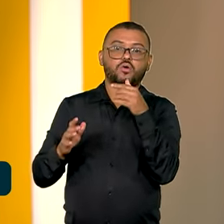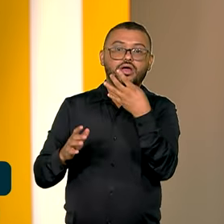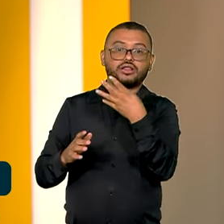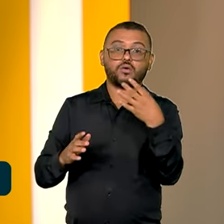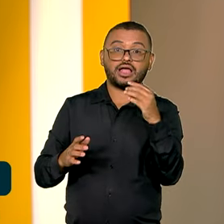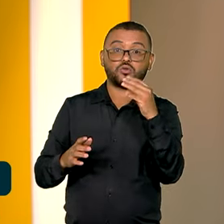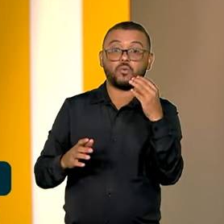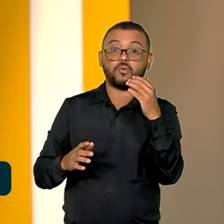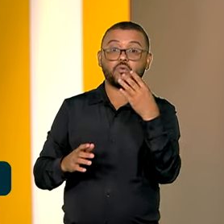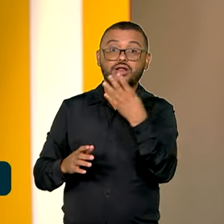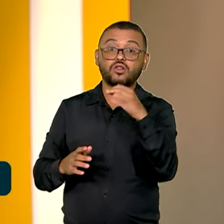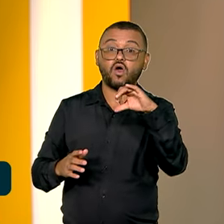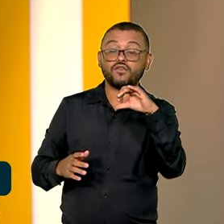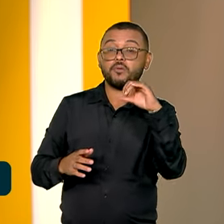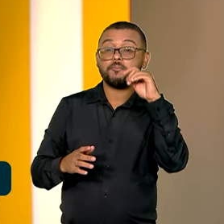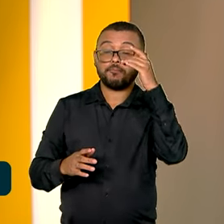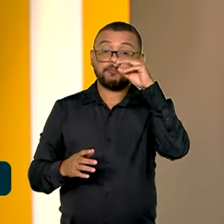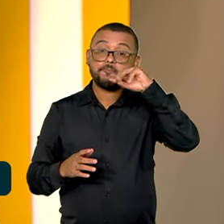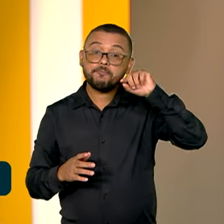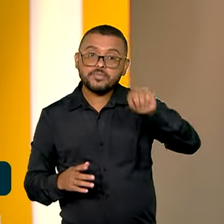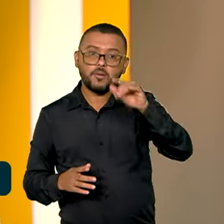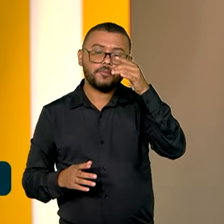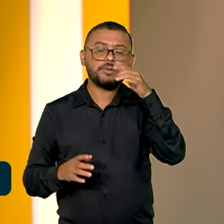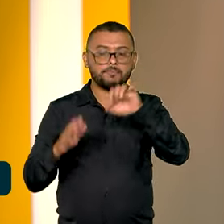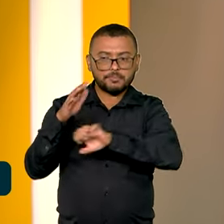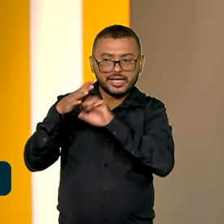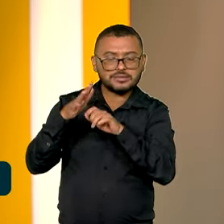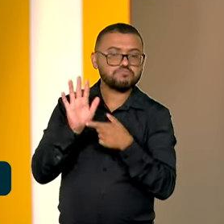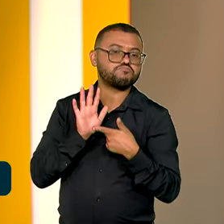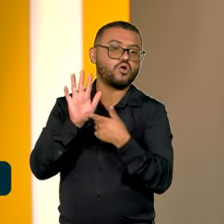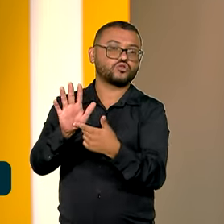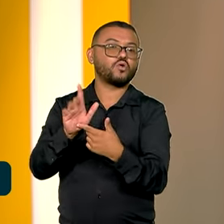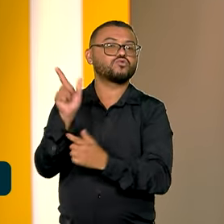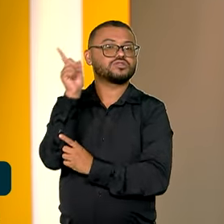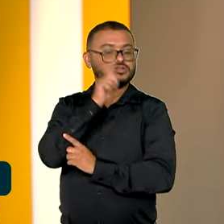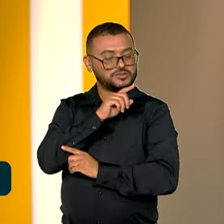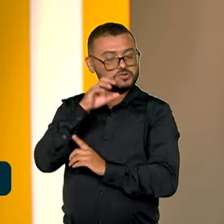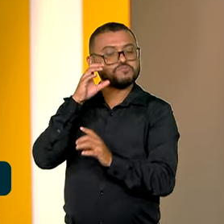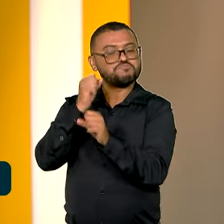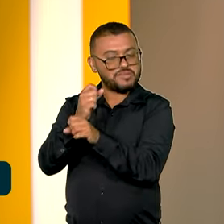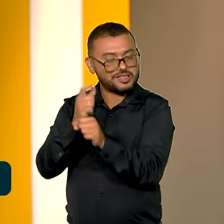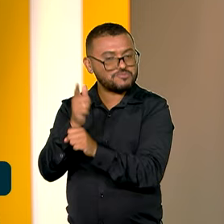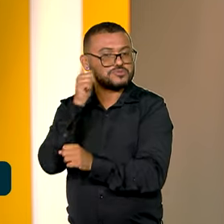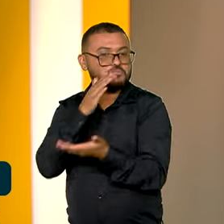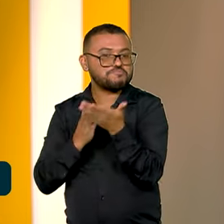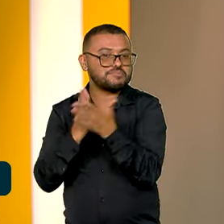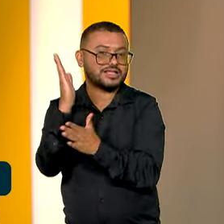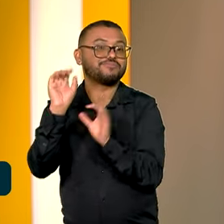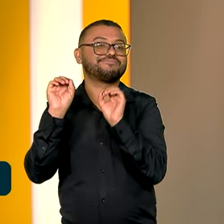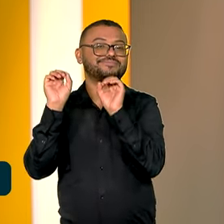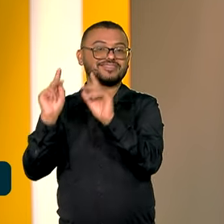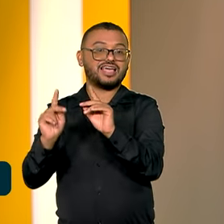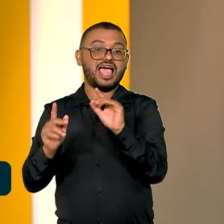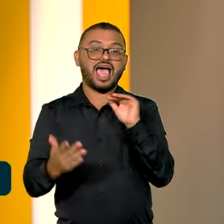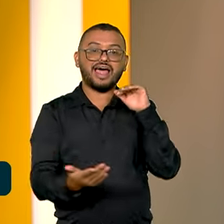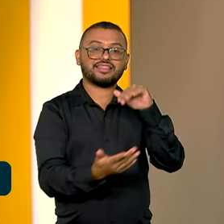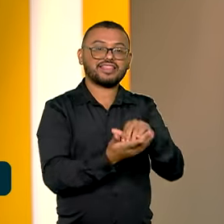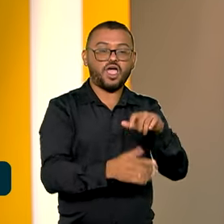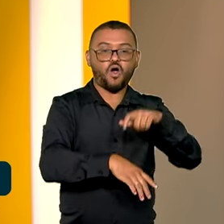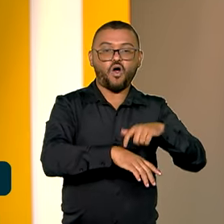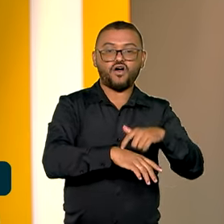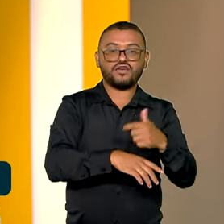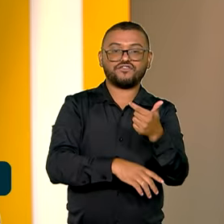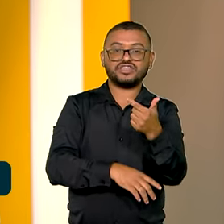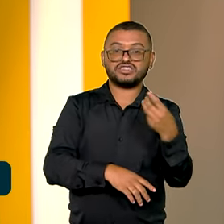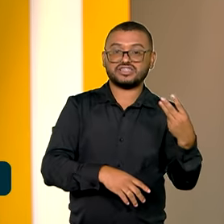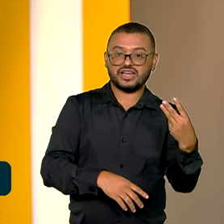empresas enviaram as informações solicitadas ultrapassando a meta estabelecida mas até à 20